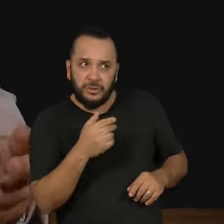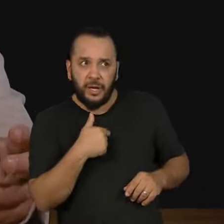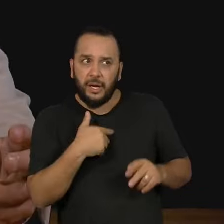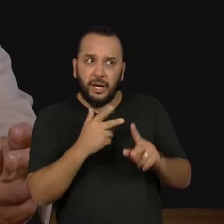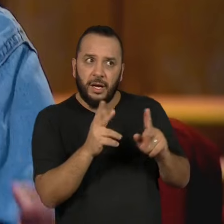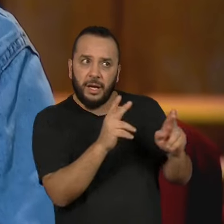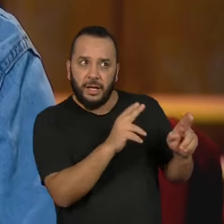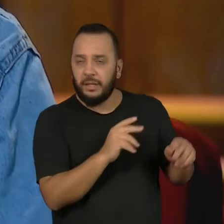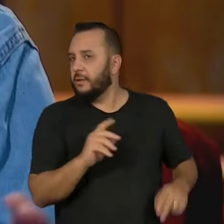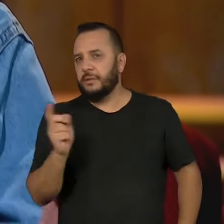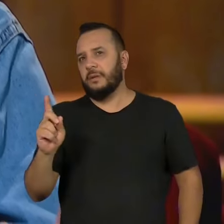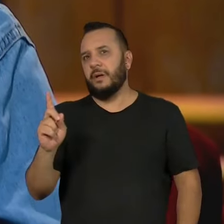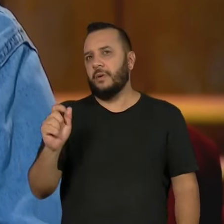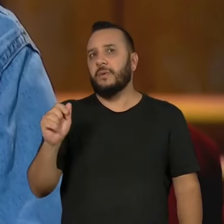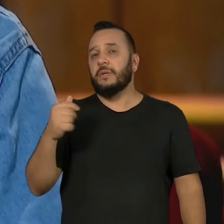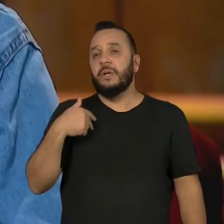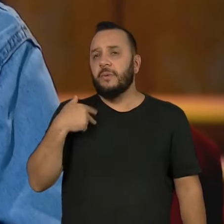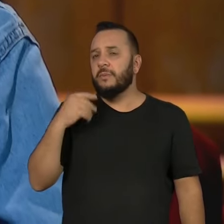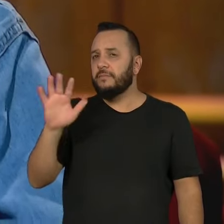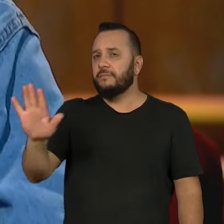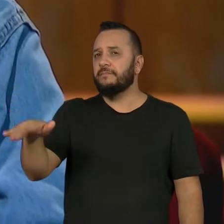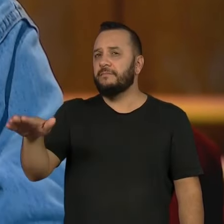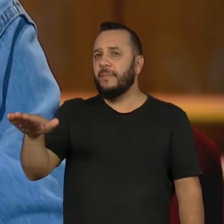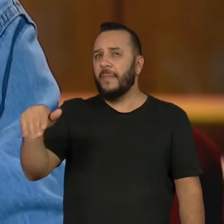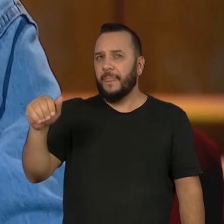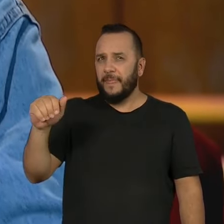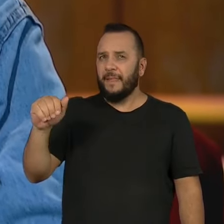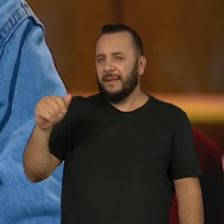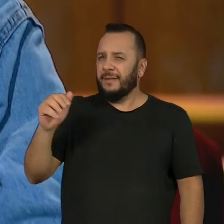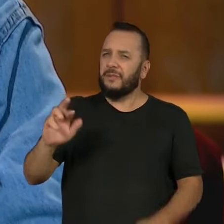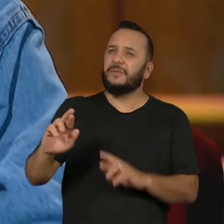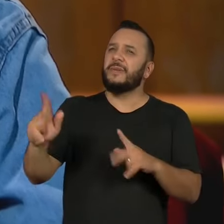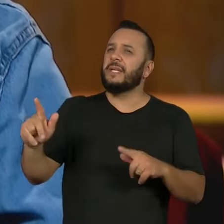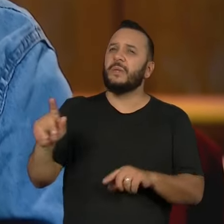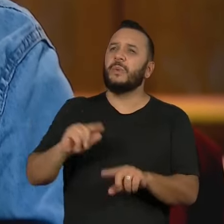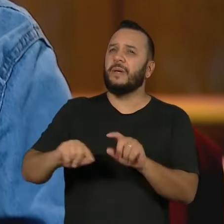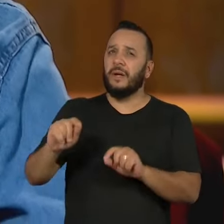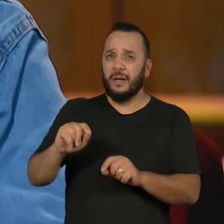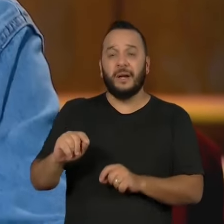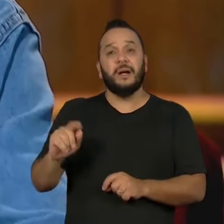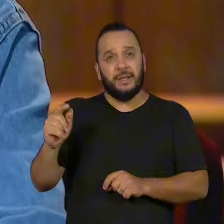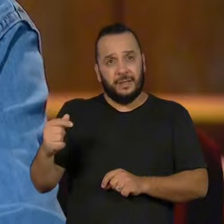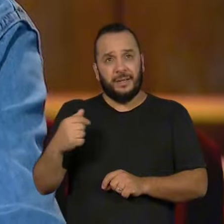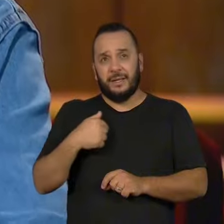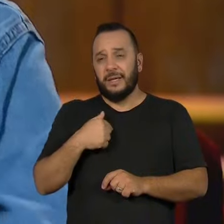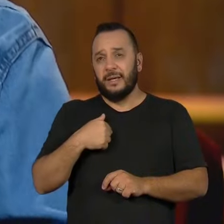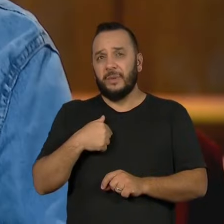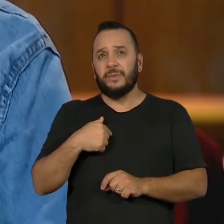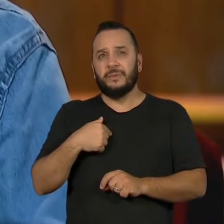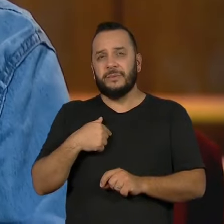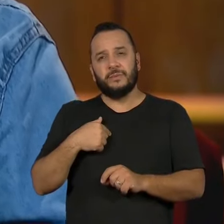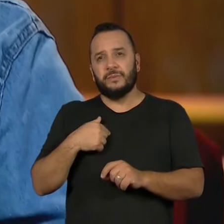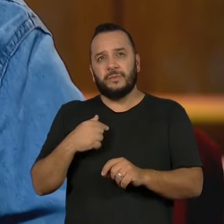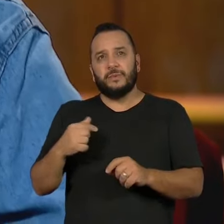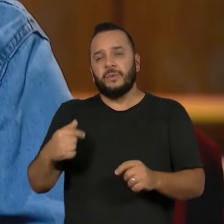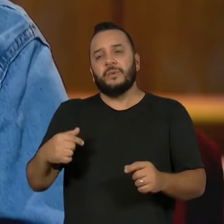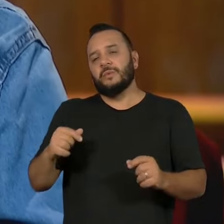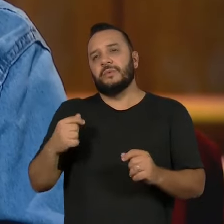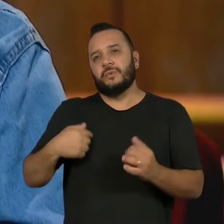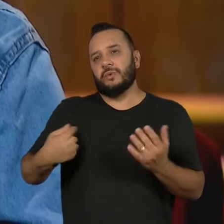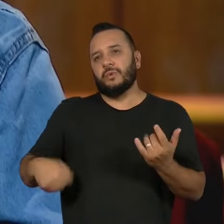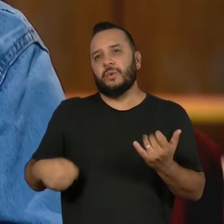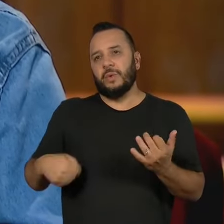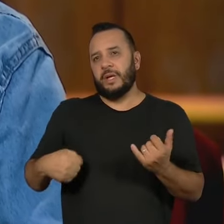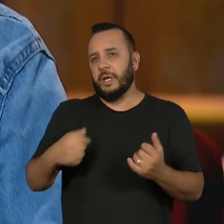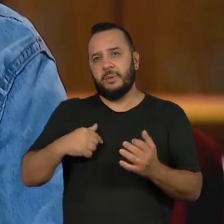não não jogou dentro Eu falei assim escuta eu escutei falei ah tá diferente que que é ele falou eu tirei não tem nada que eu toquei quem tá tocando é a